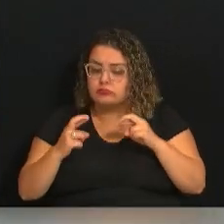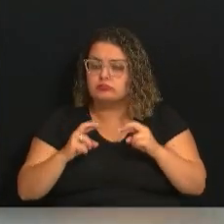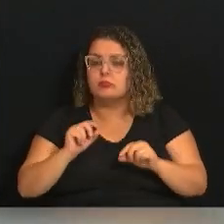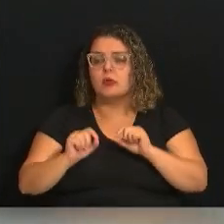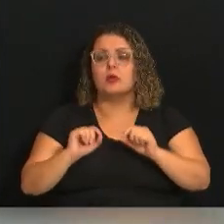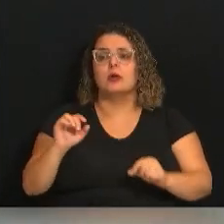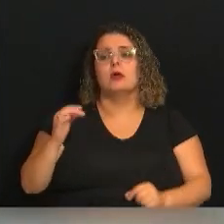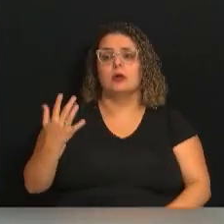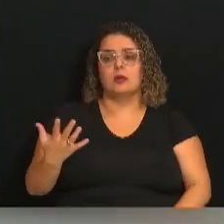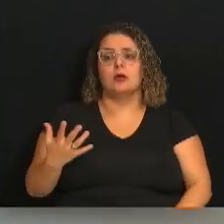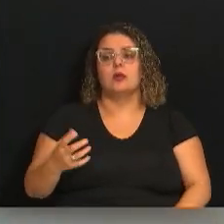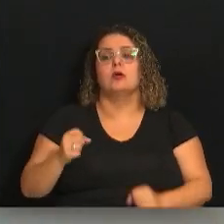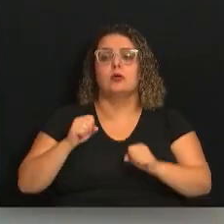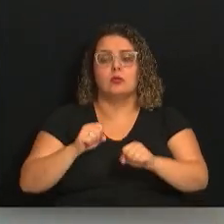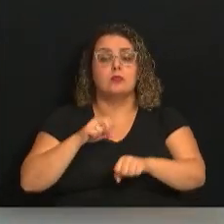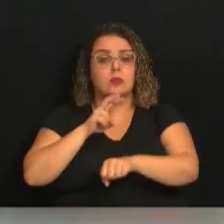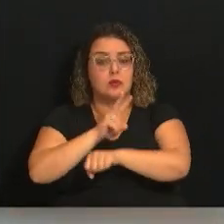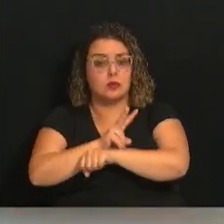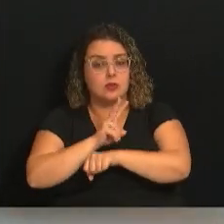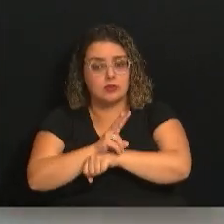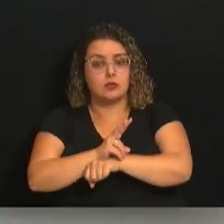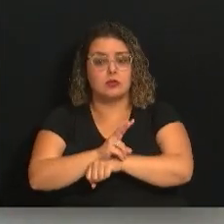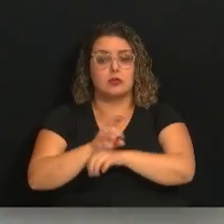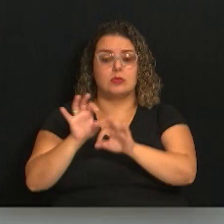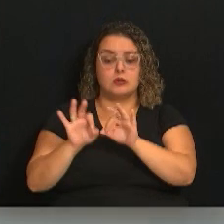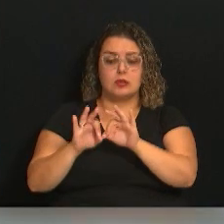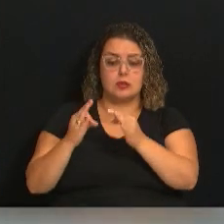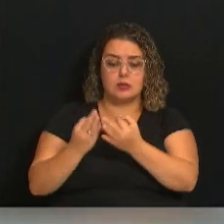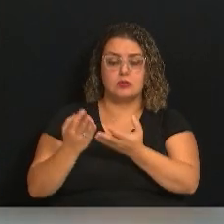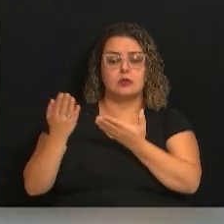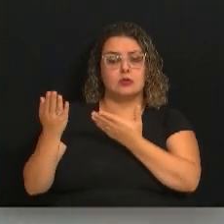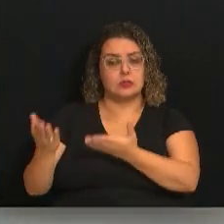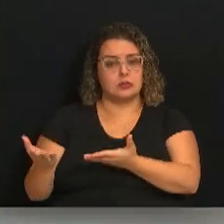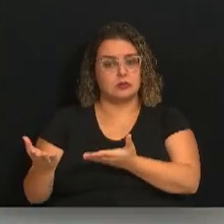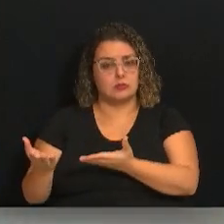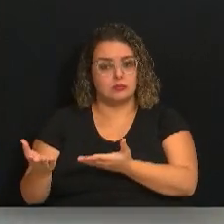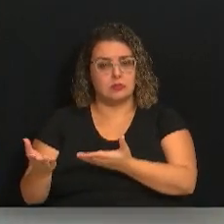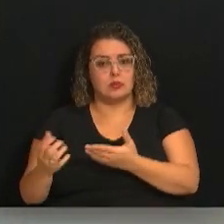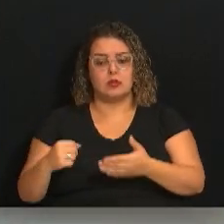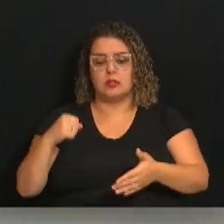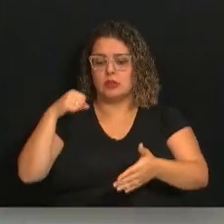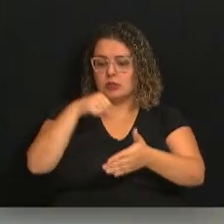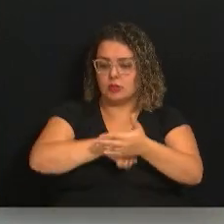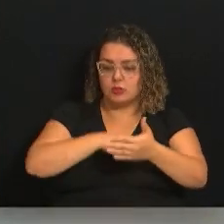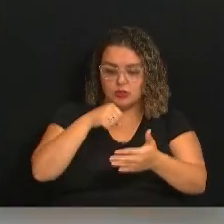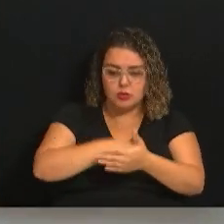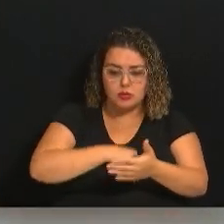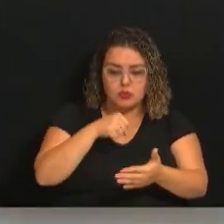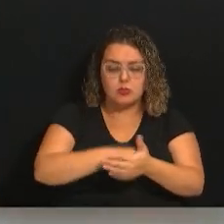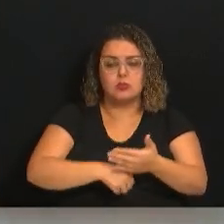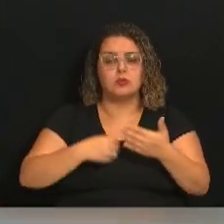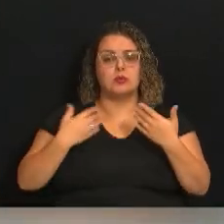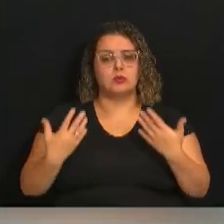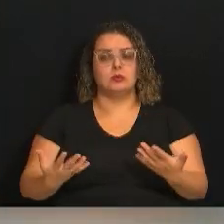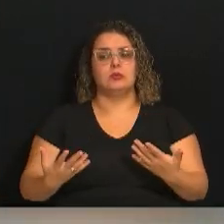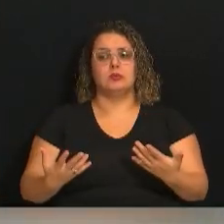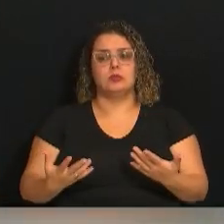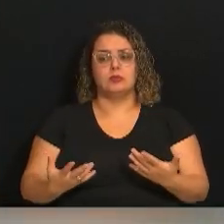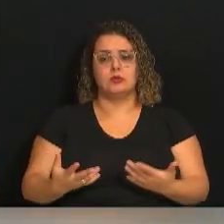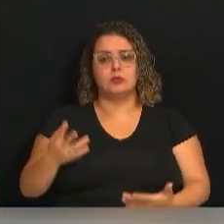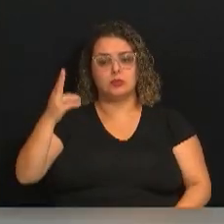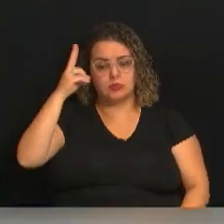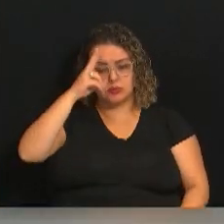possa proteger essas famílias que lutam, que historicamente foram